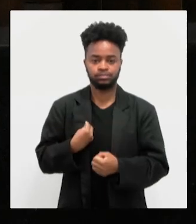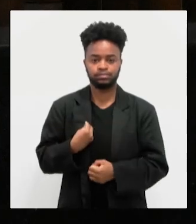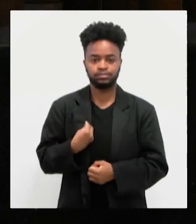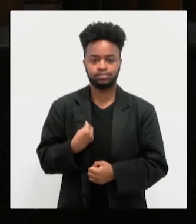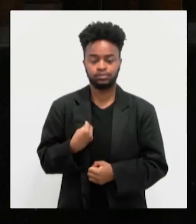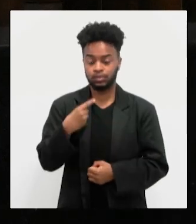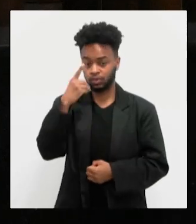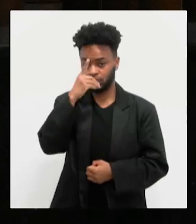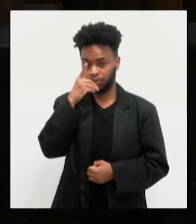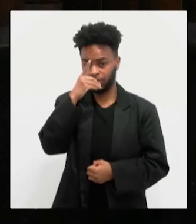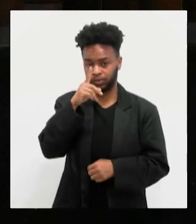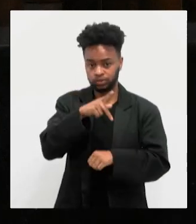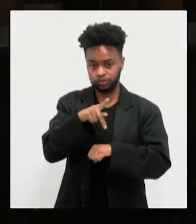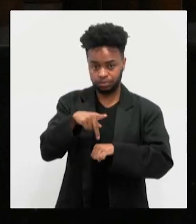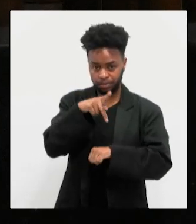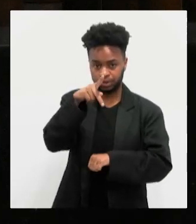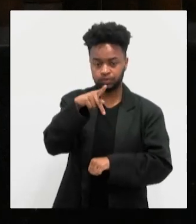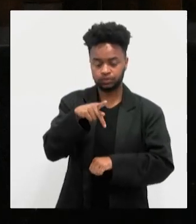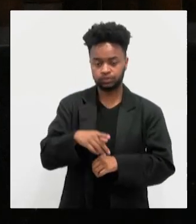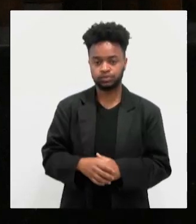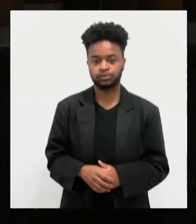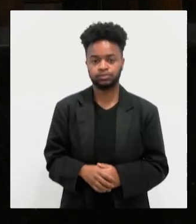no domingo da Páscoa,